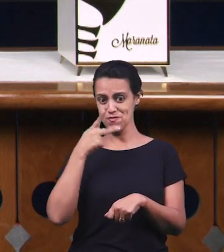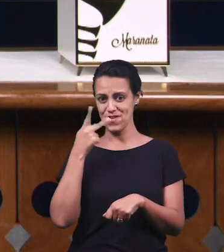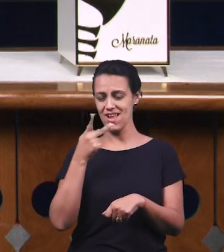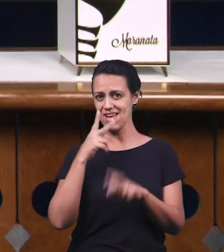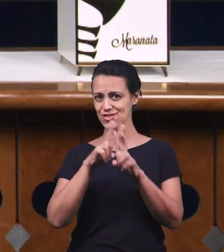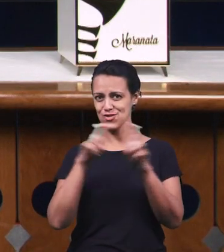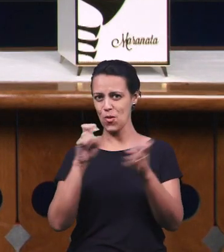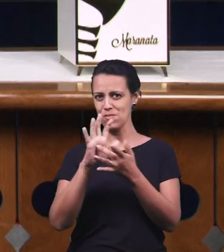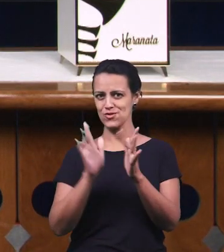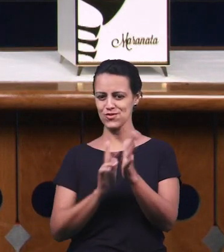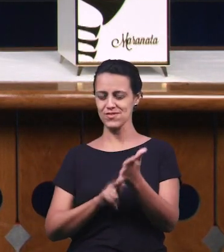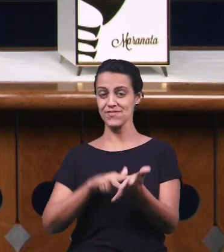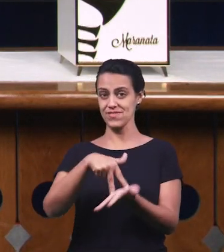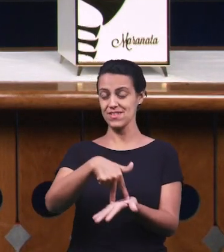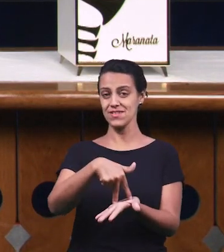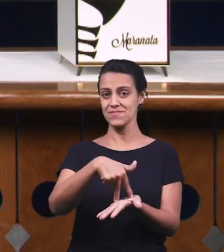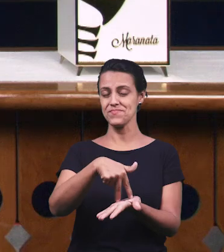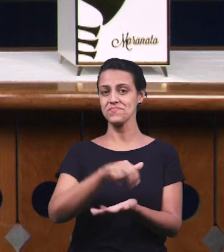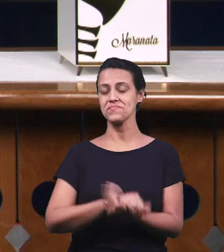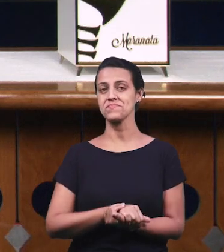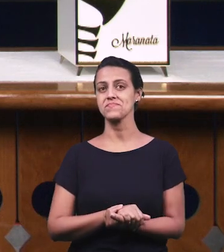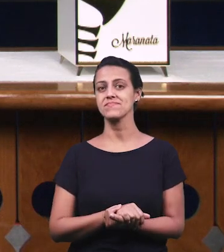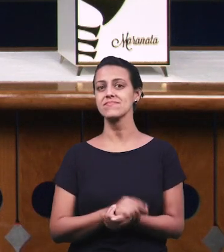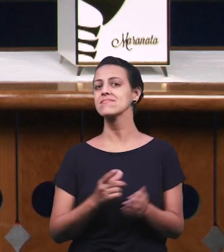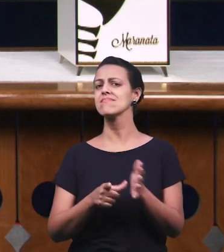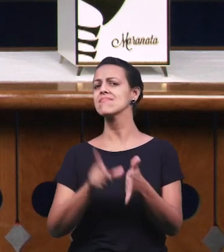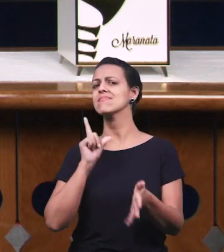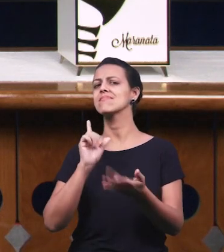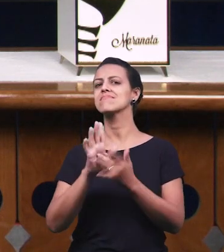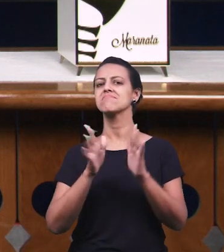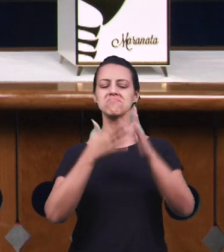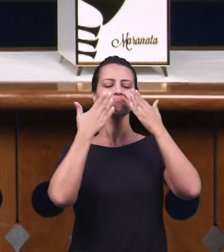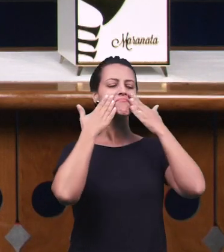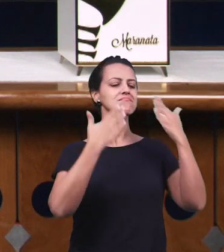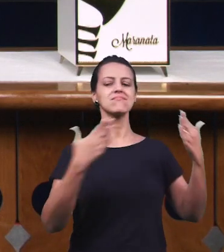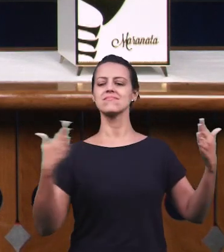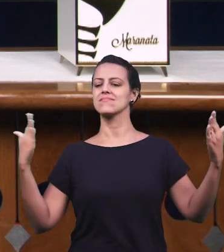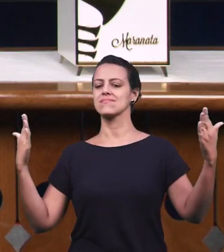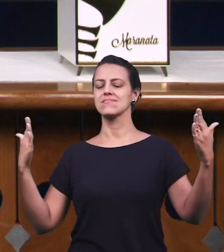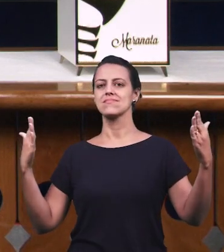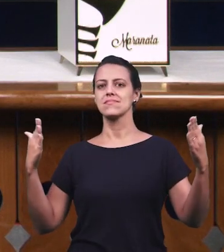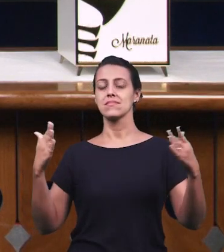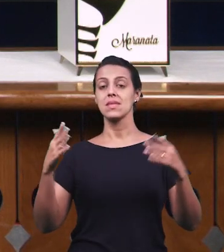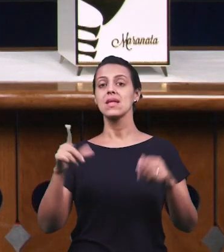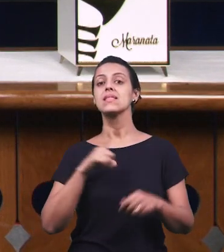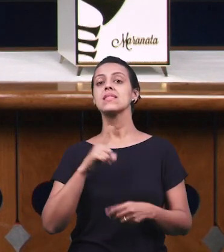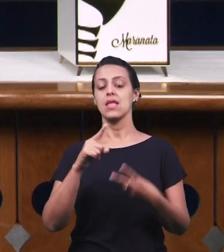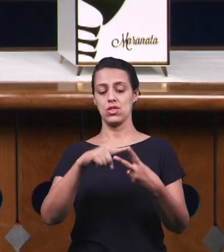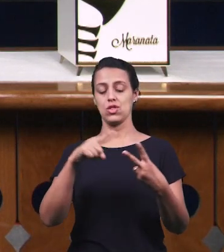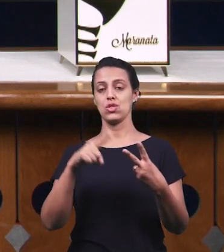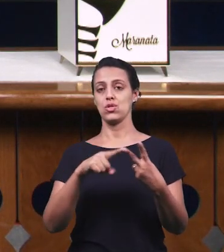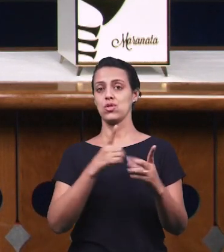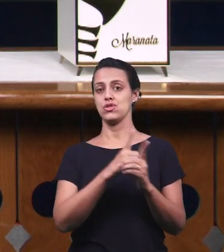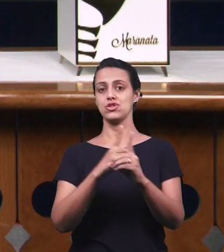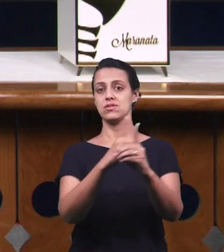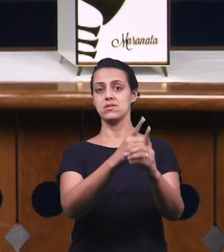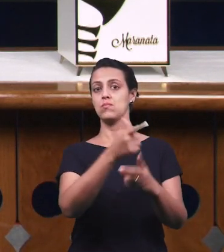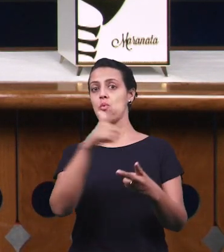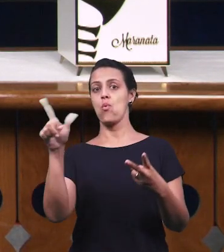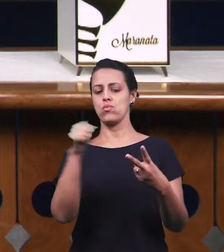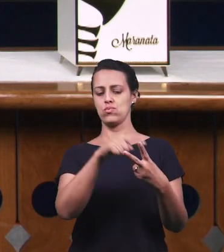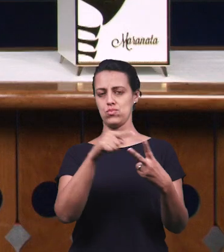se revelasse, nós vemos outros 2 discípulos de Jesus que também, nesse mesmo dia, no